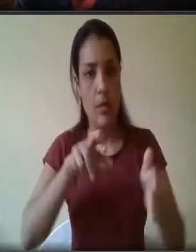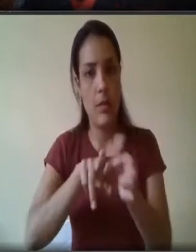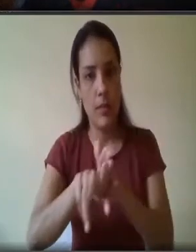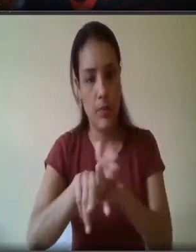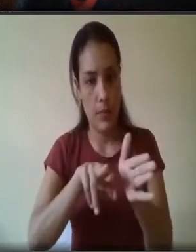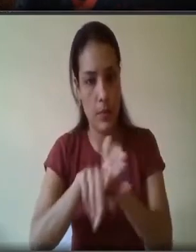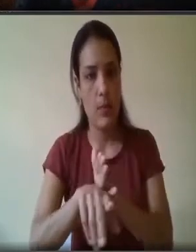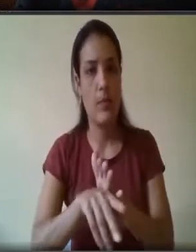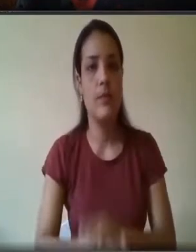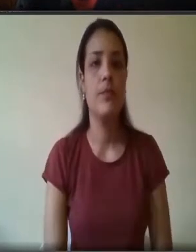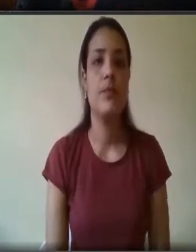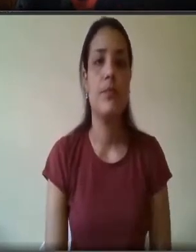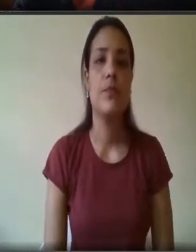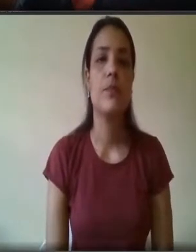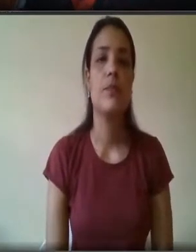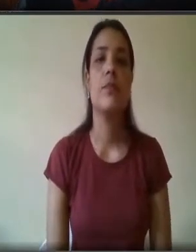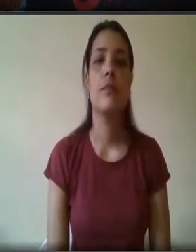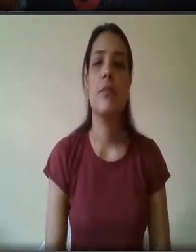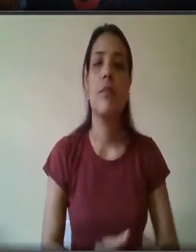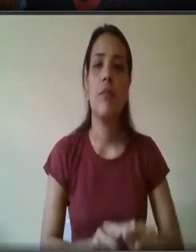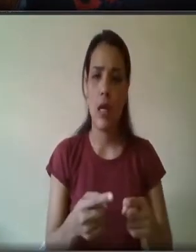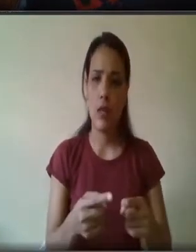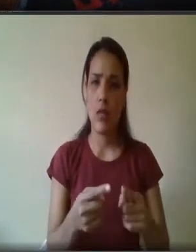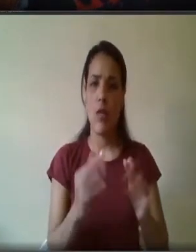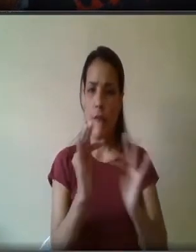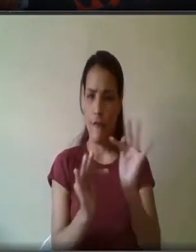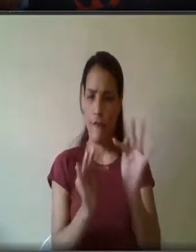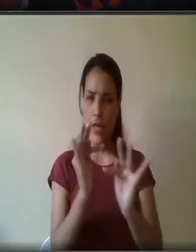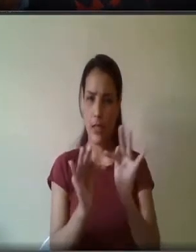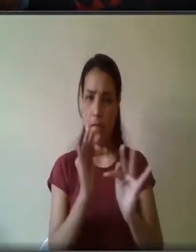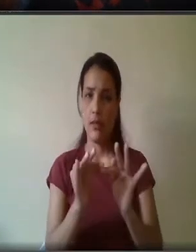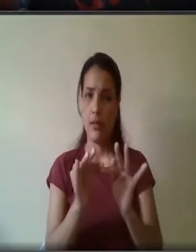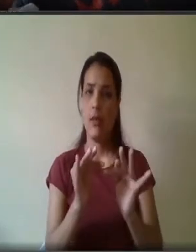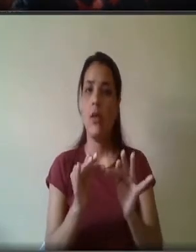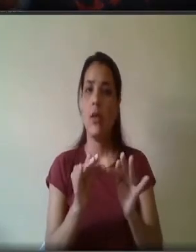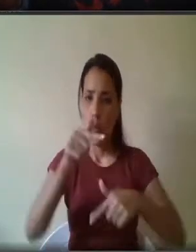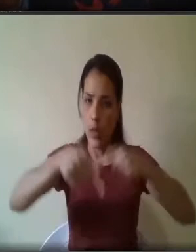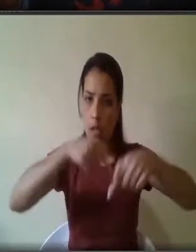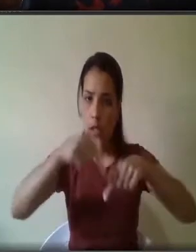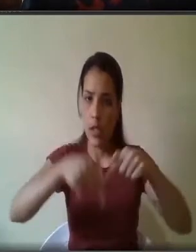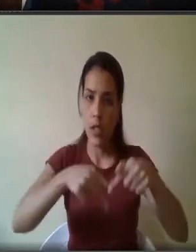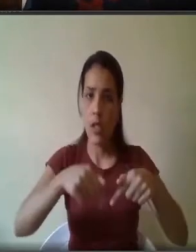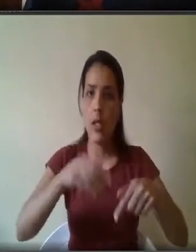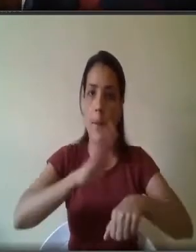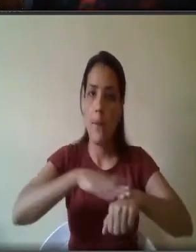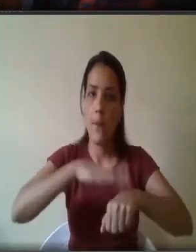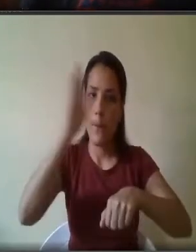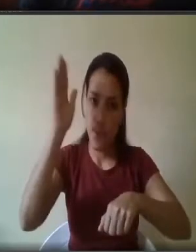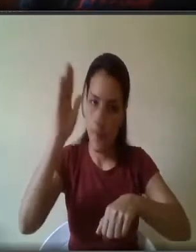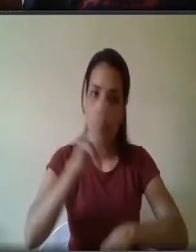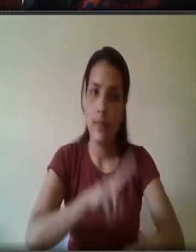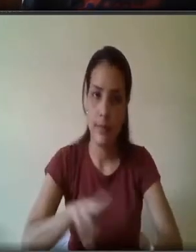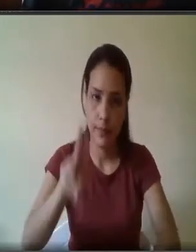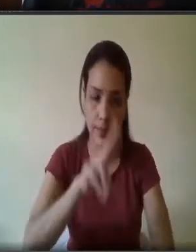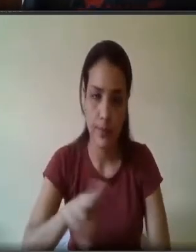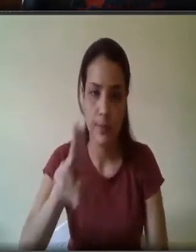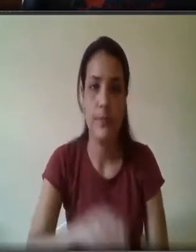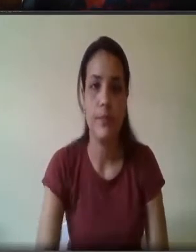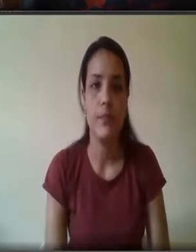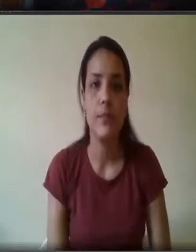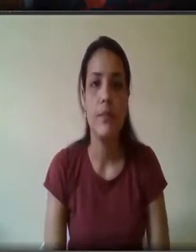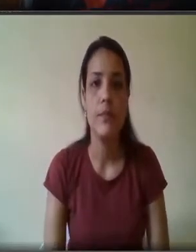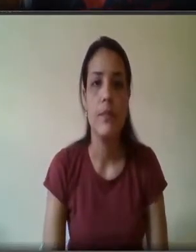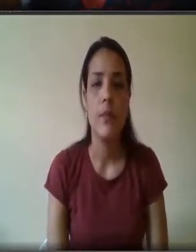físico e o químico, que são os mais atuantes. Mas eu vou falar do biológico para vocês. Vou começar com ele. Intemperismo